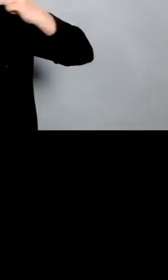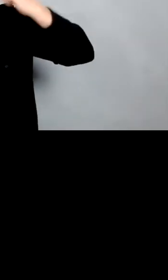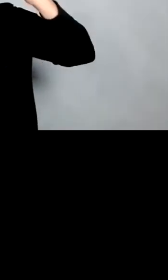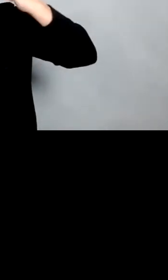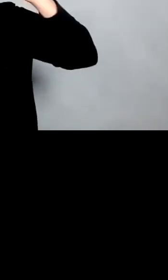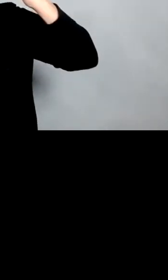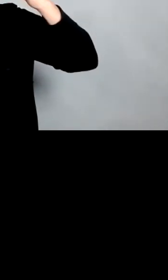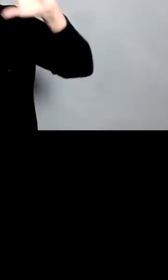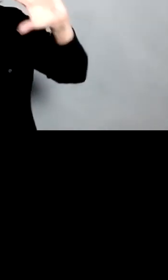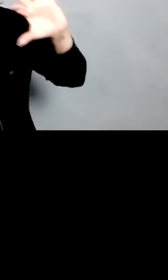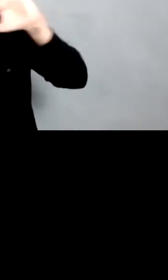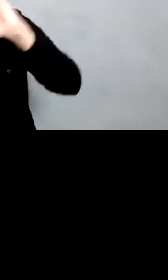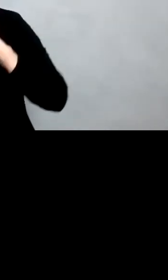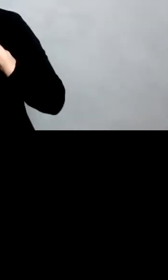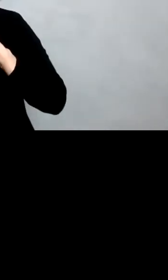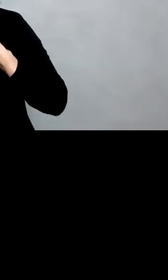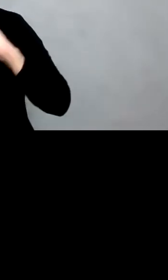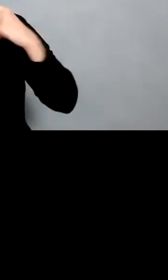se eu consigo.